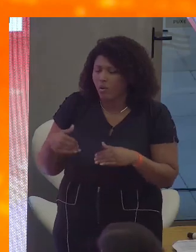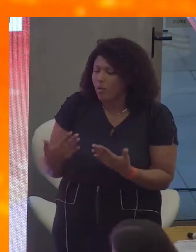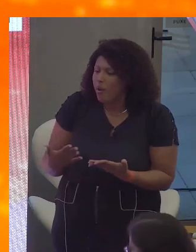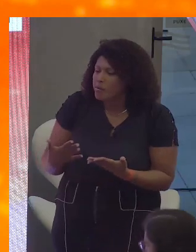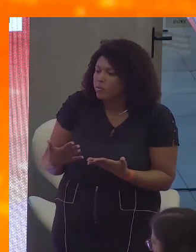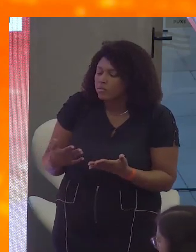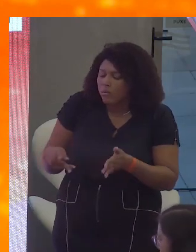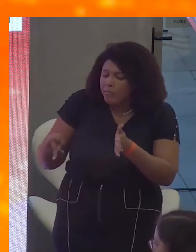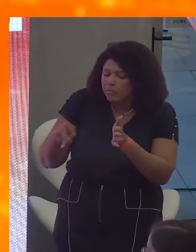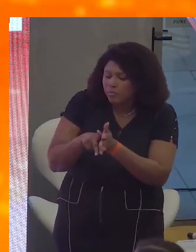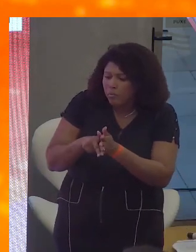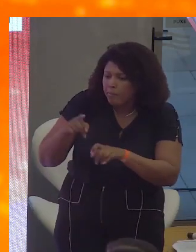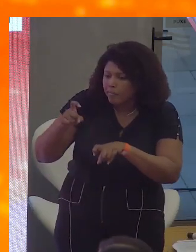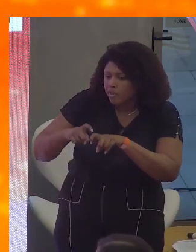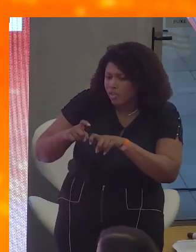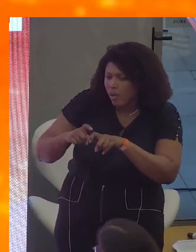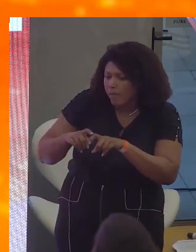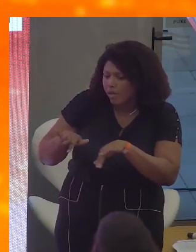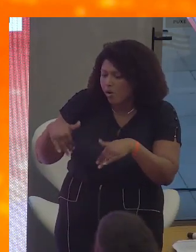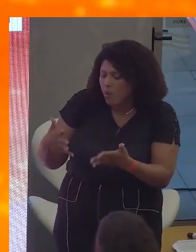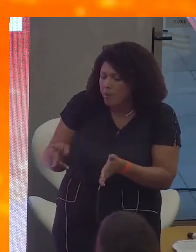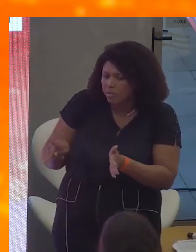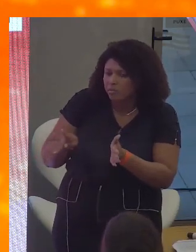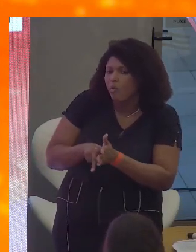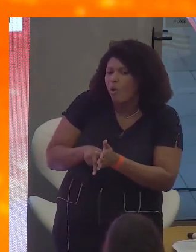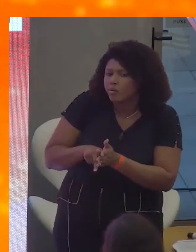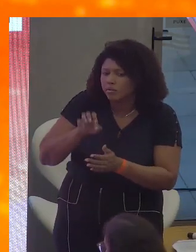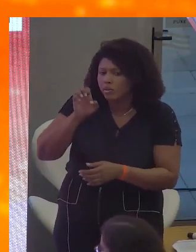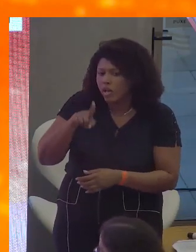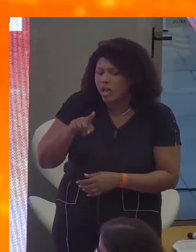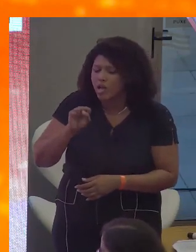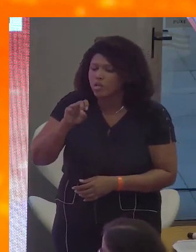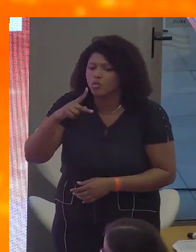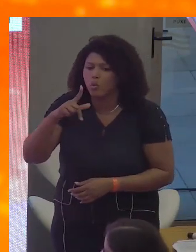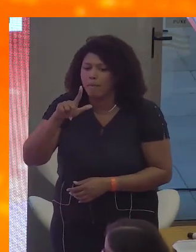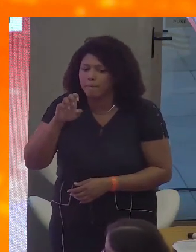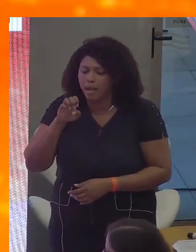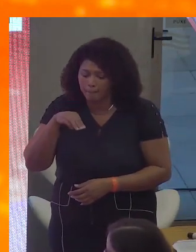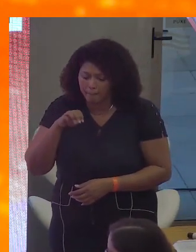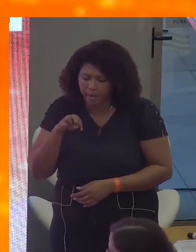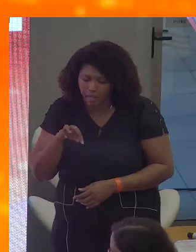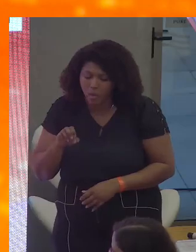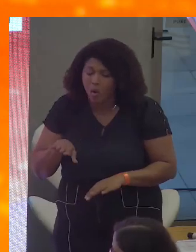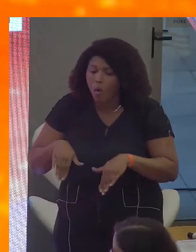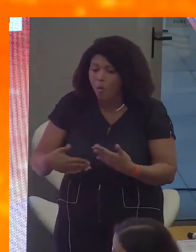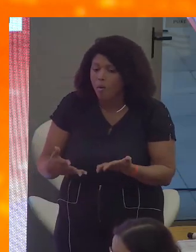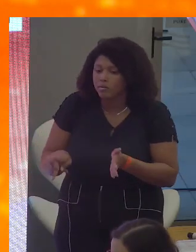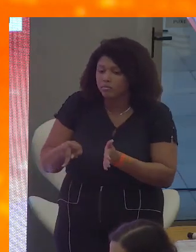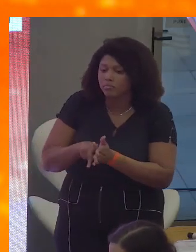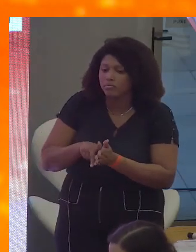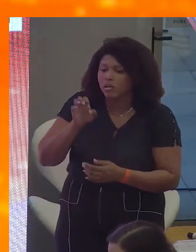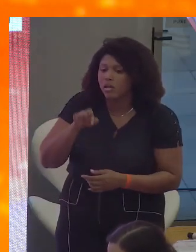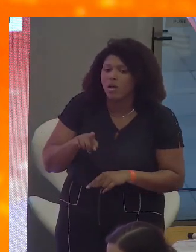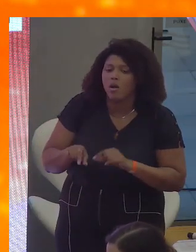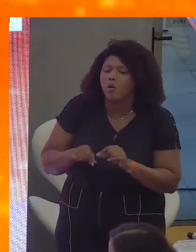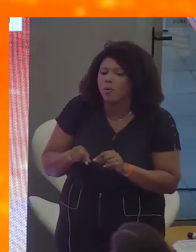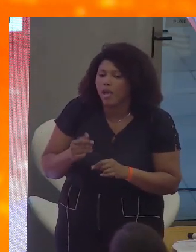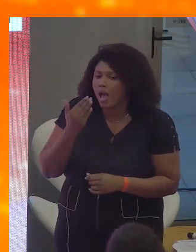é medicamento? Que padronização é suplemento? Que padronização seria